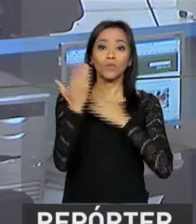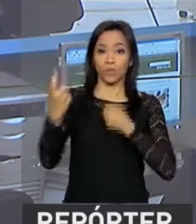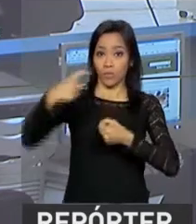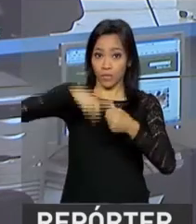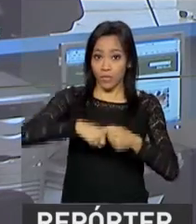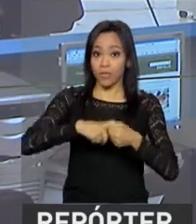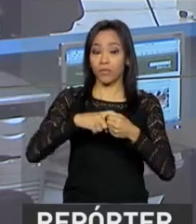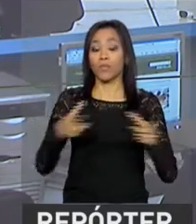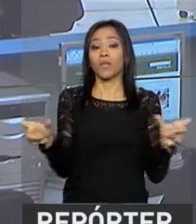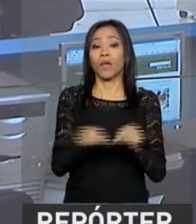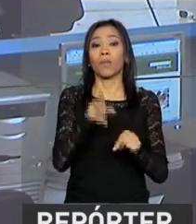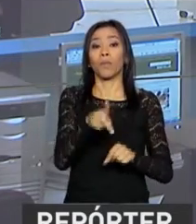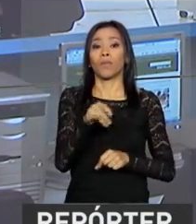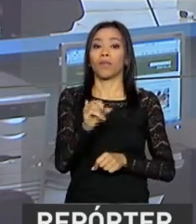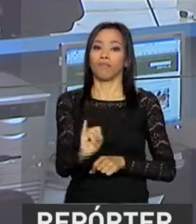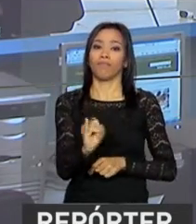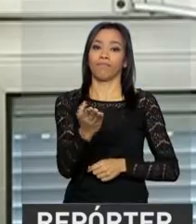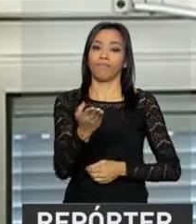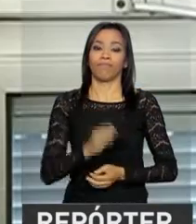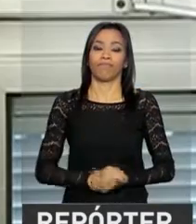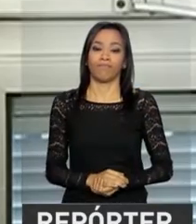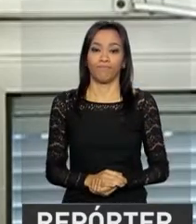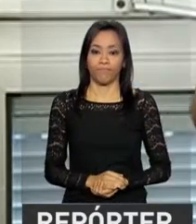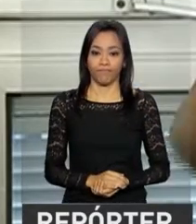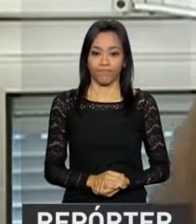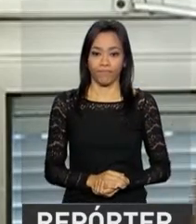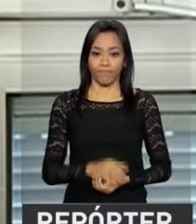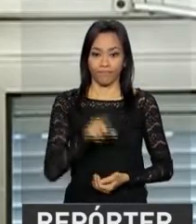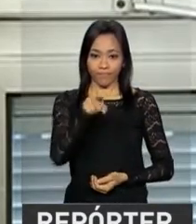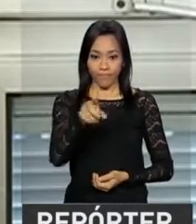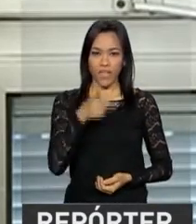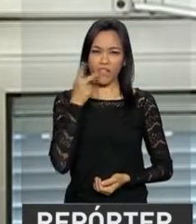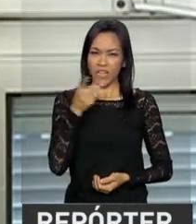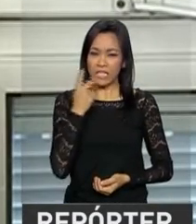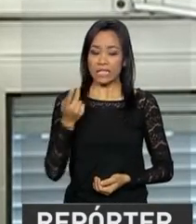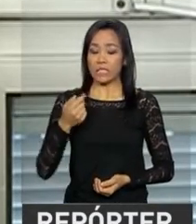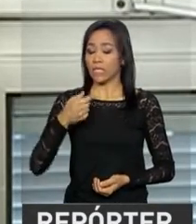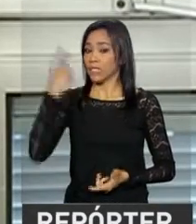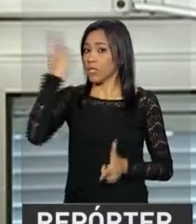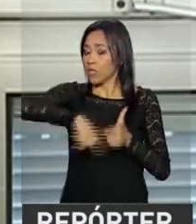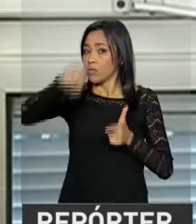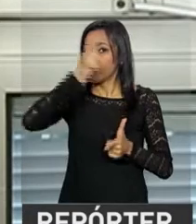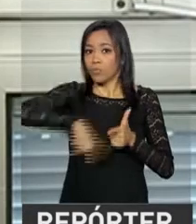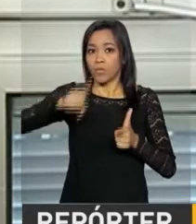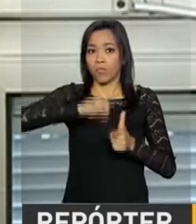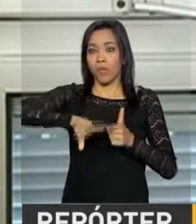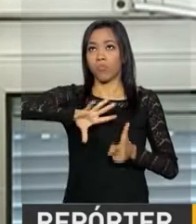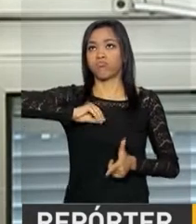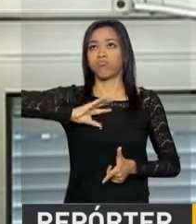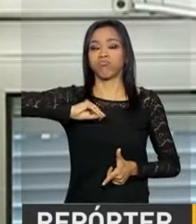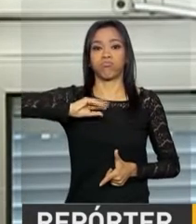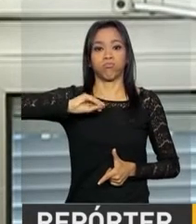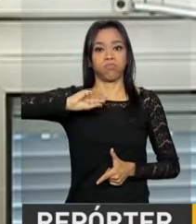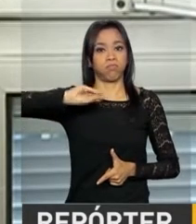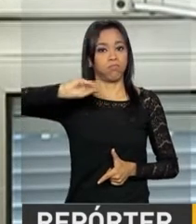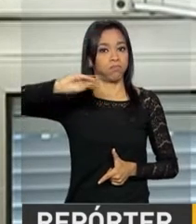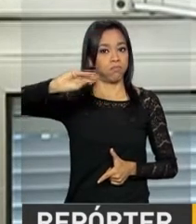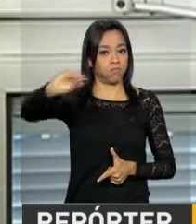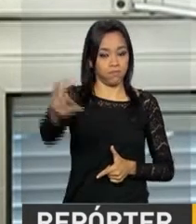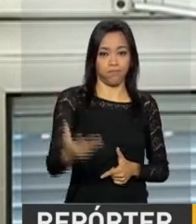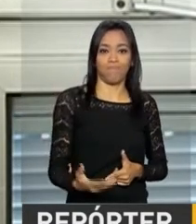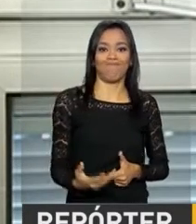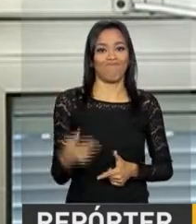investimentos o pp é uma questão grave é uma agenda antiga e que nós precisamos